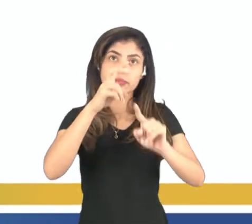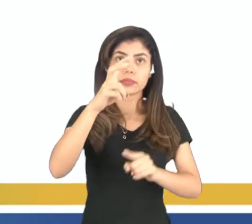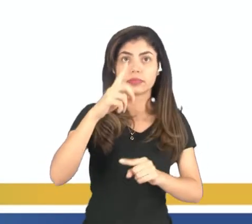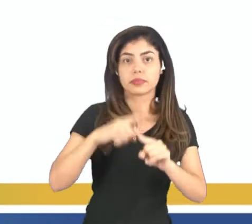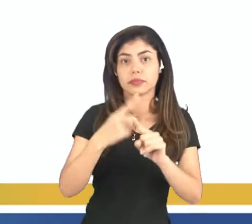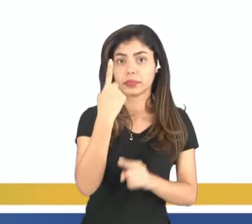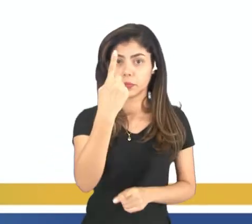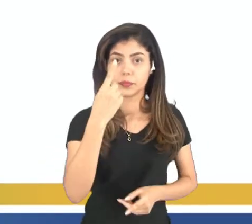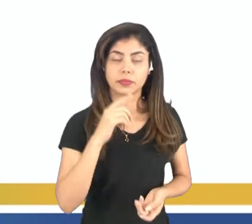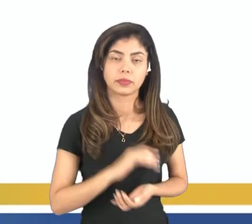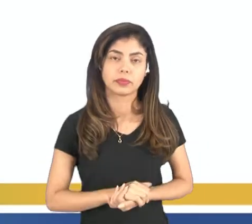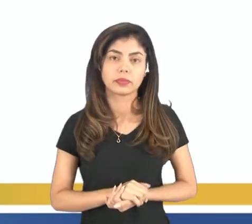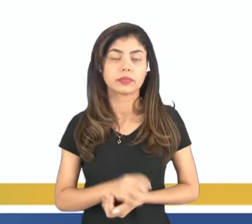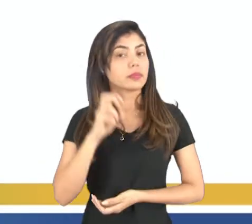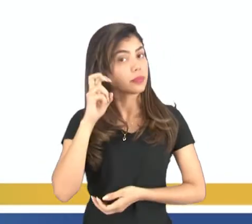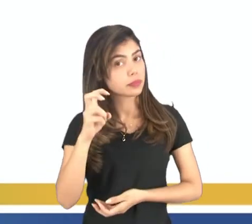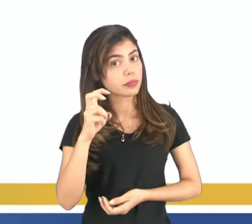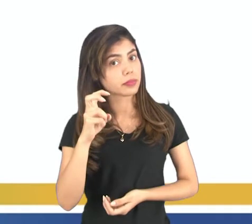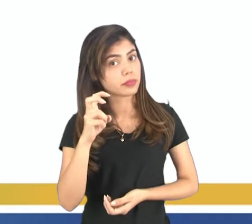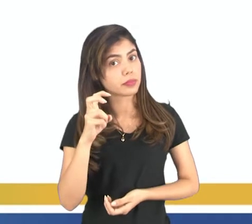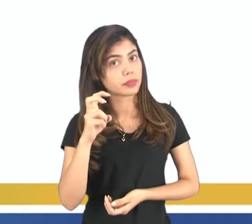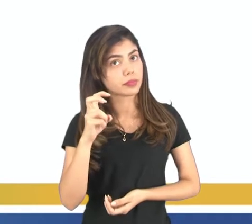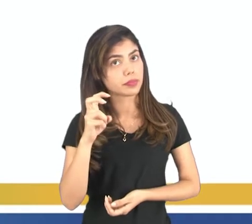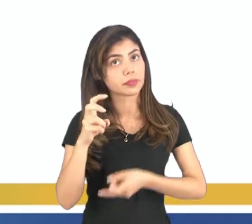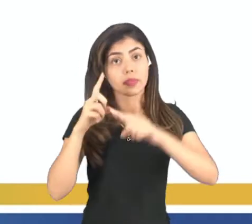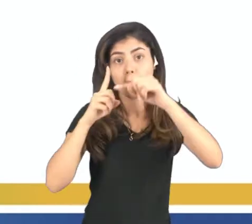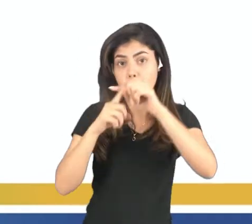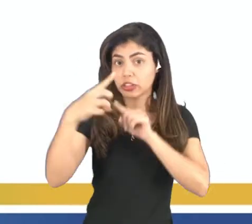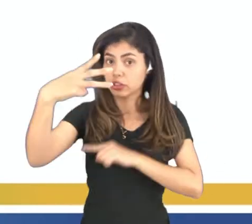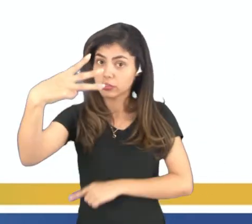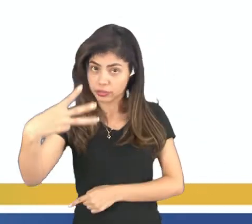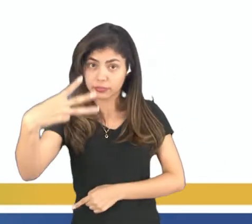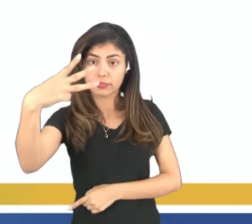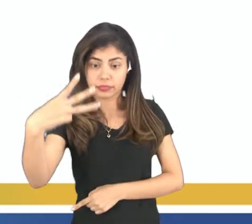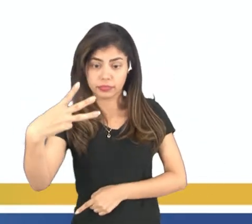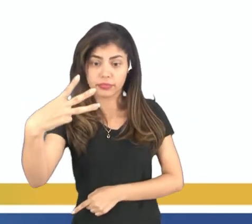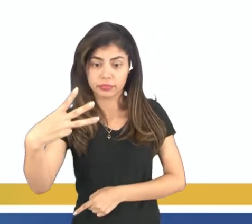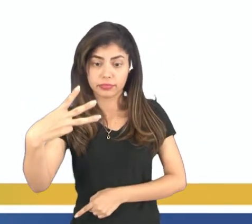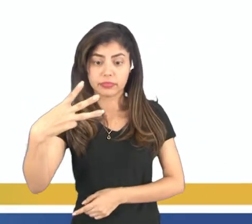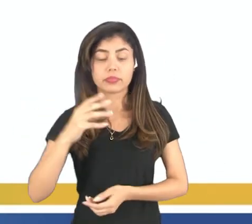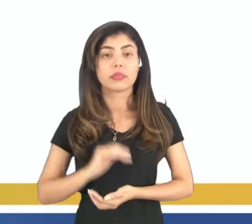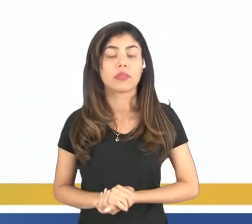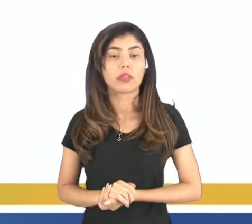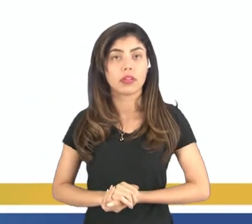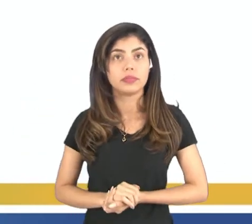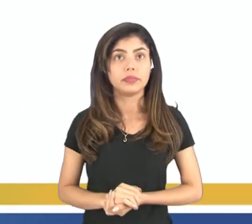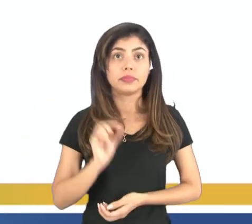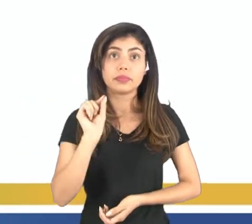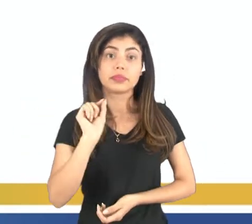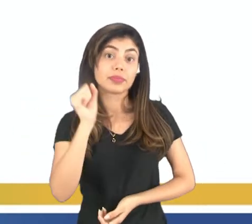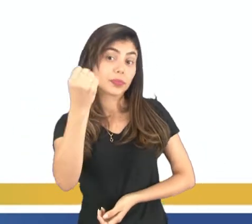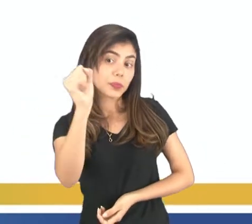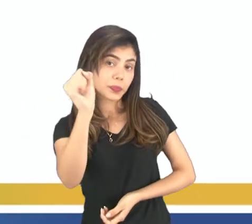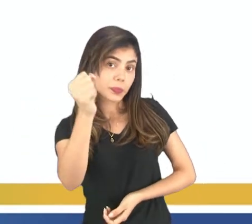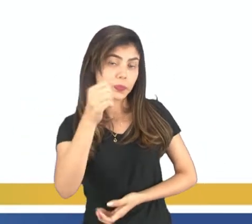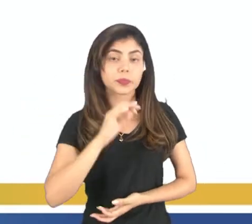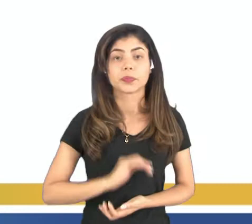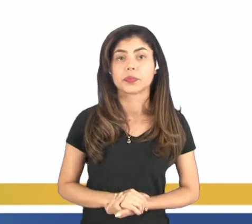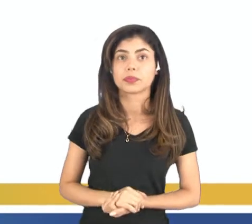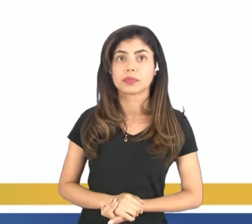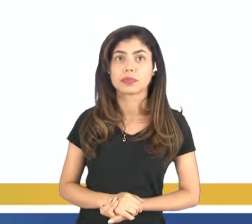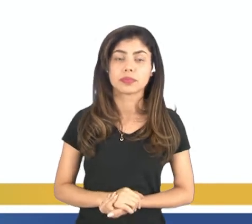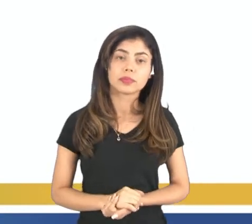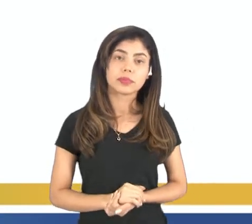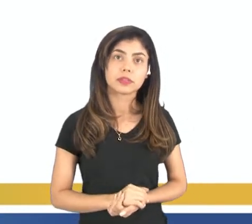5 x 1 da 5cinco + O3 que eu coloquei lá em cima pessoal vai dar oito